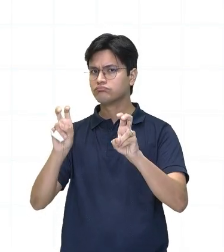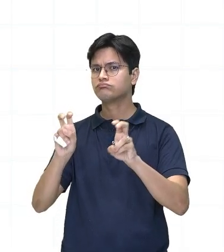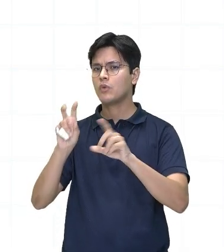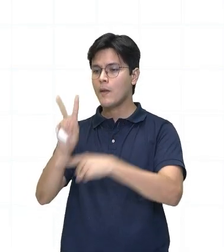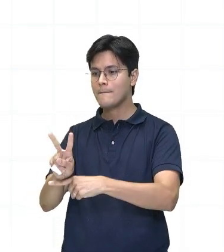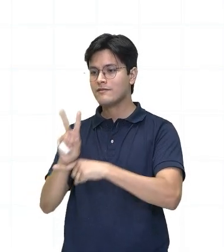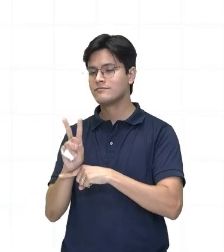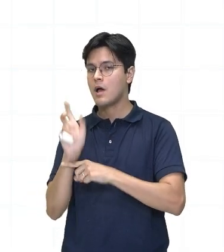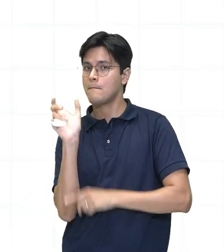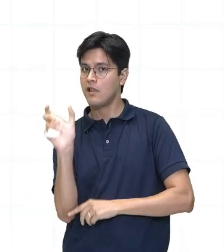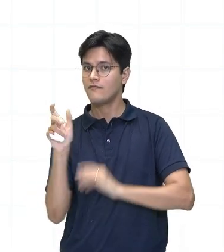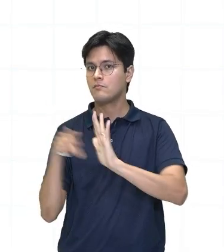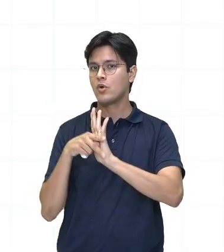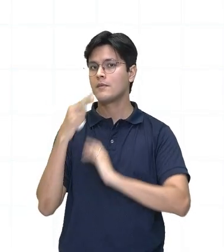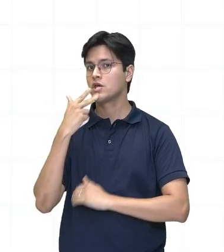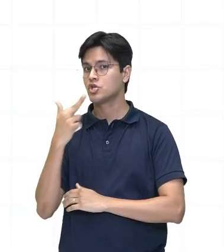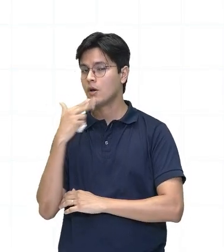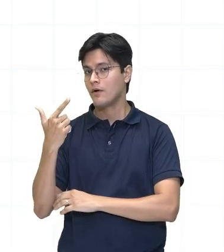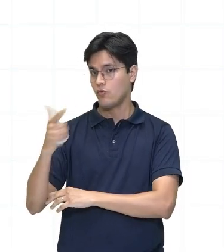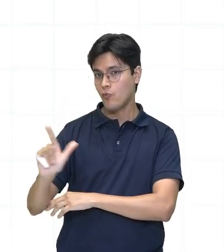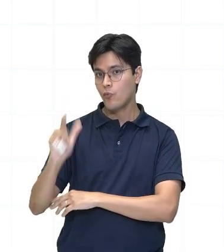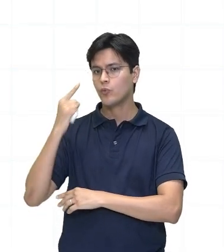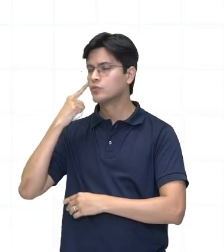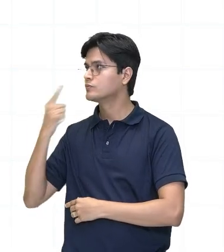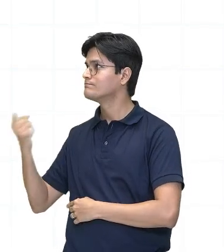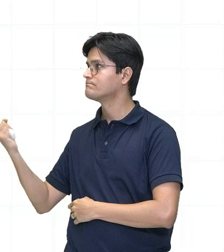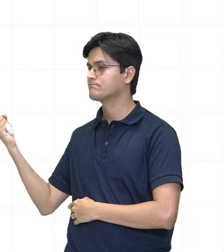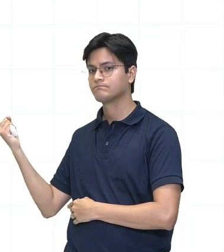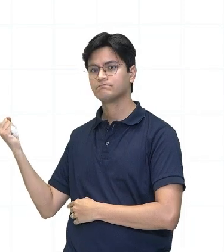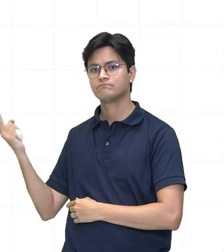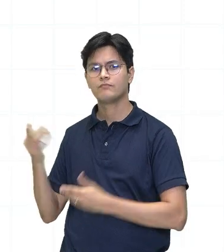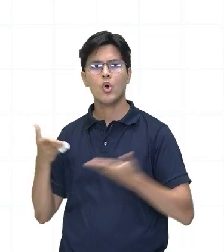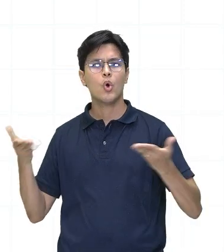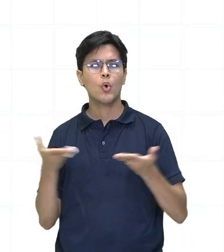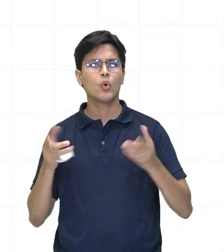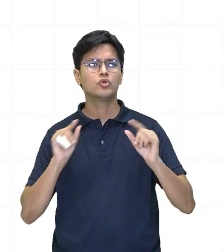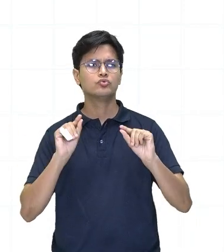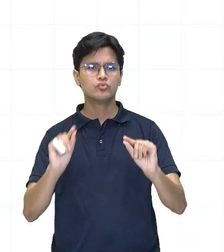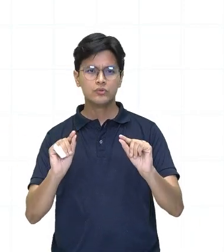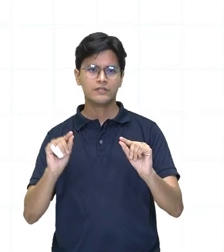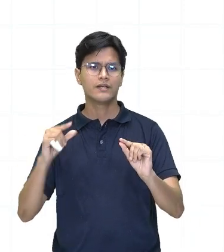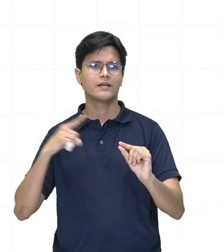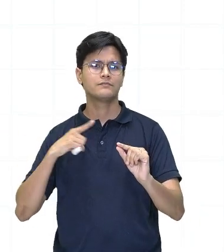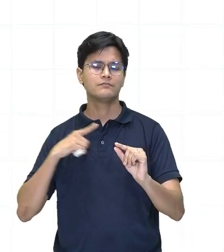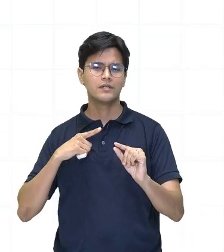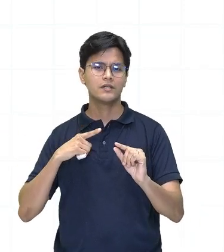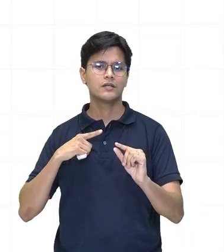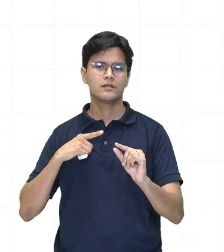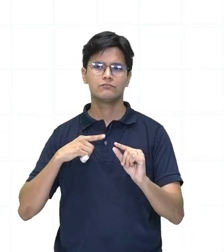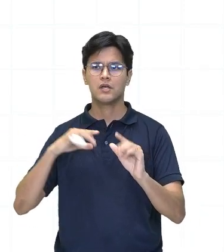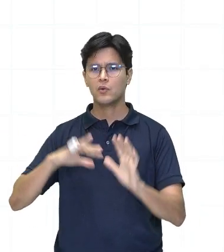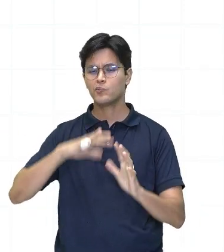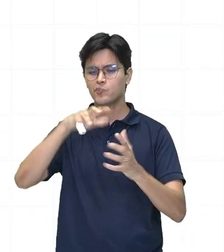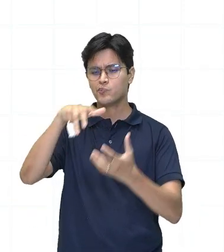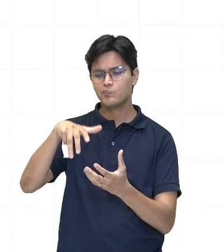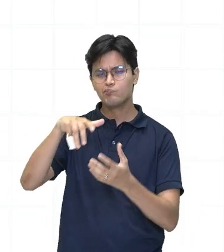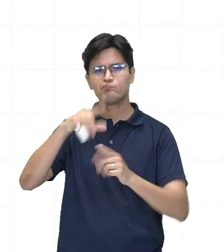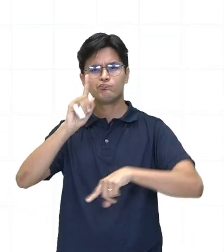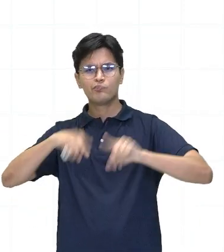várias expressões ou palavras de origem estrangeira, certo? E aí é por isso que entra o